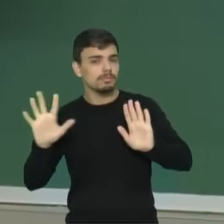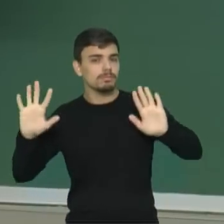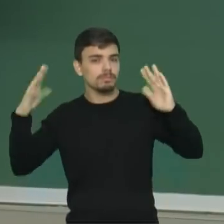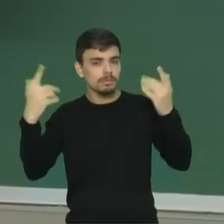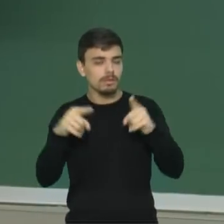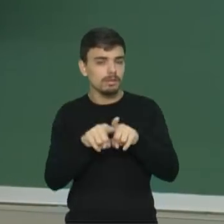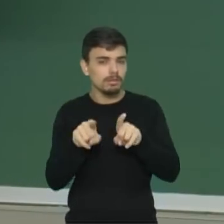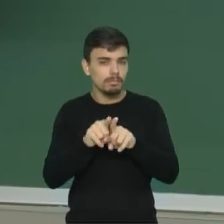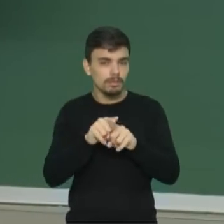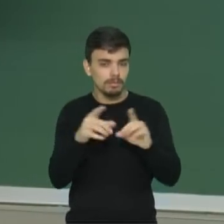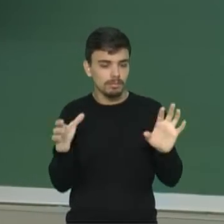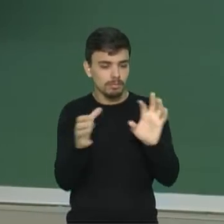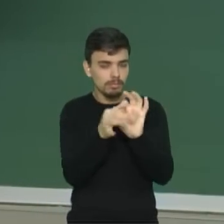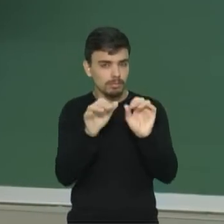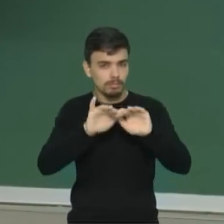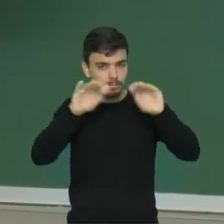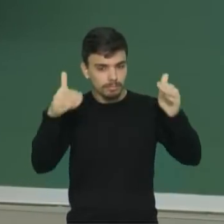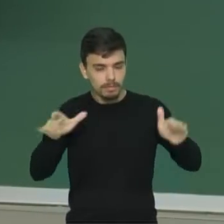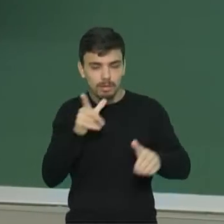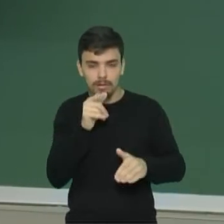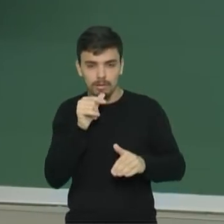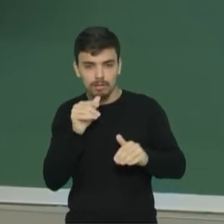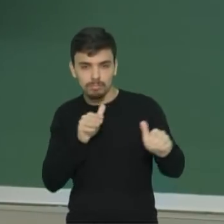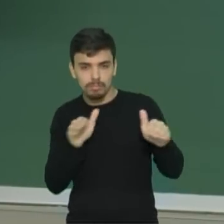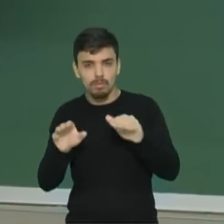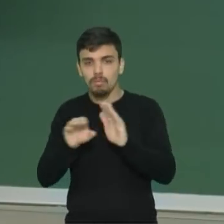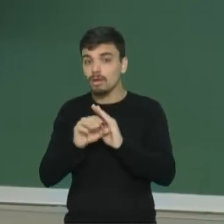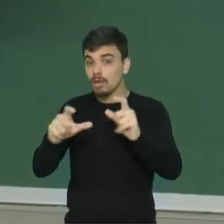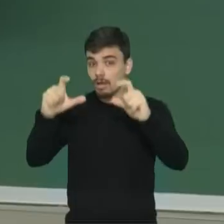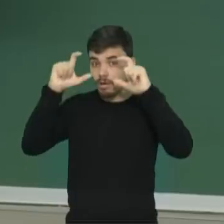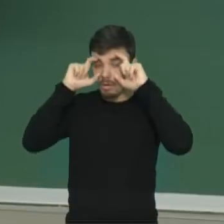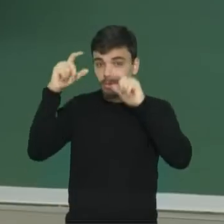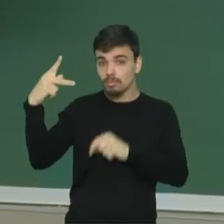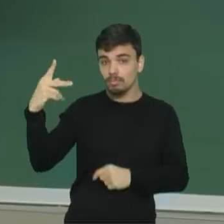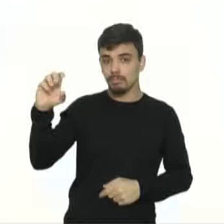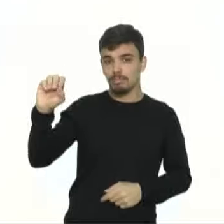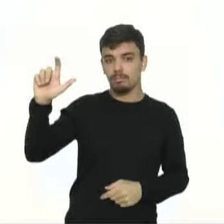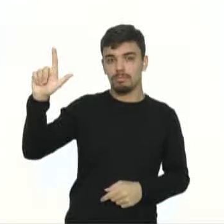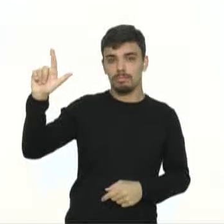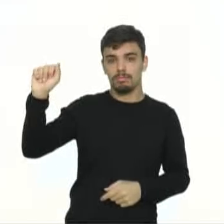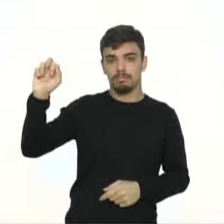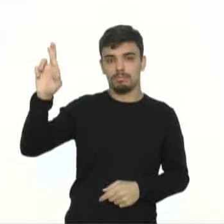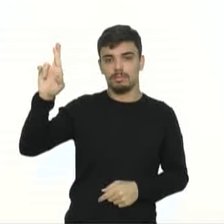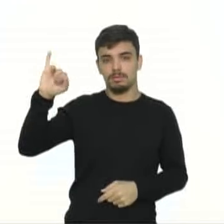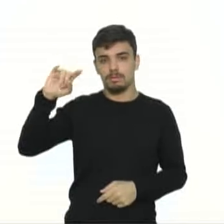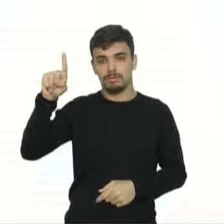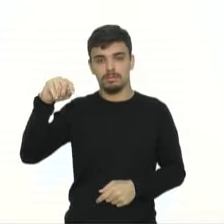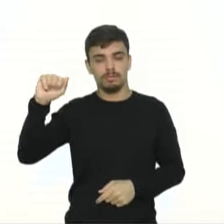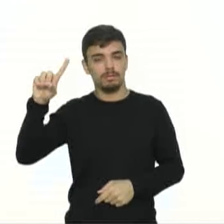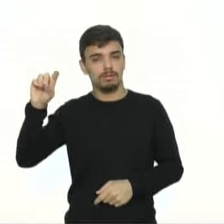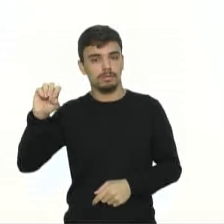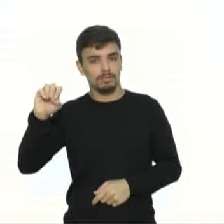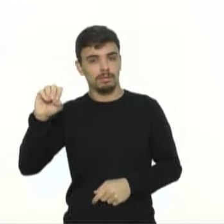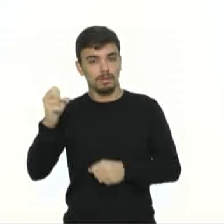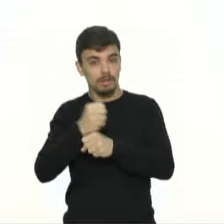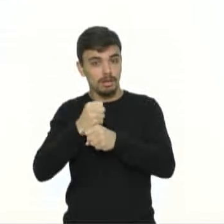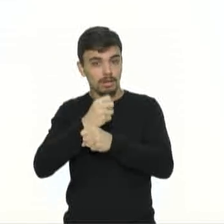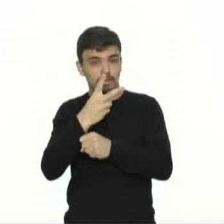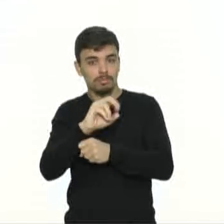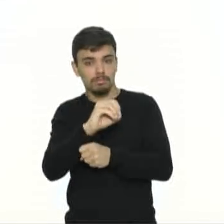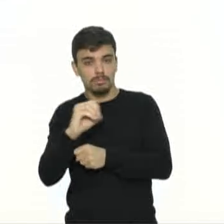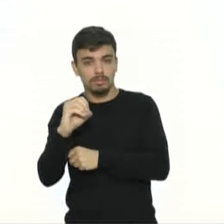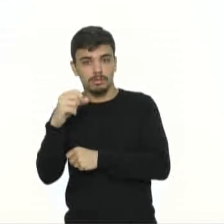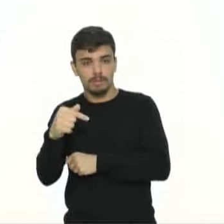ligado ao mar, aos rios, óculos polarizados. Uma matéria lá de 2007, de um site chamado Guia da